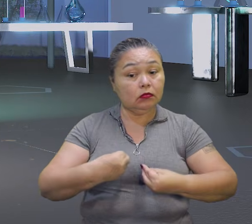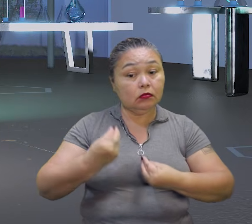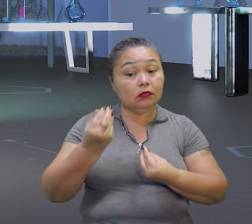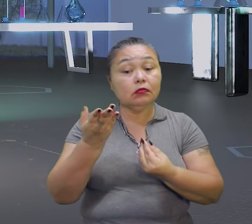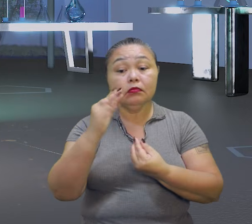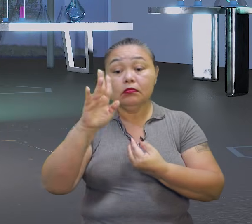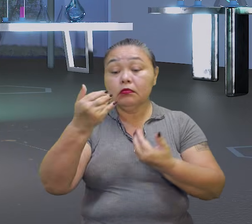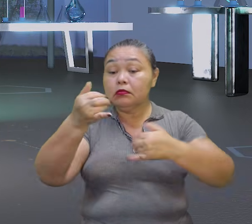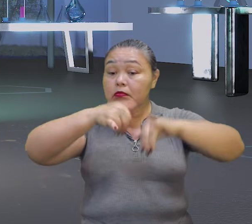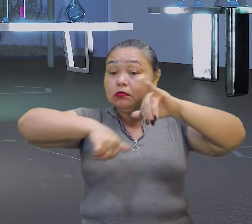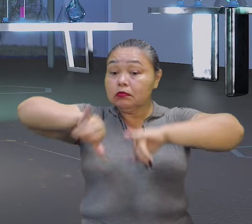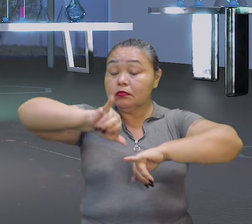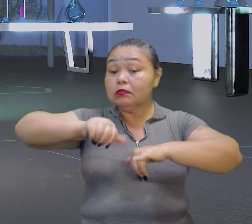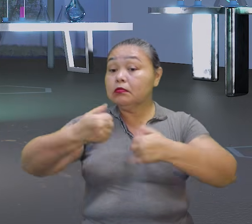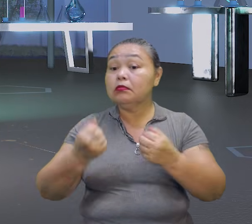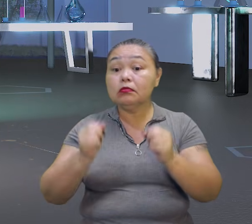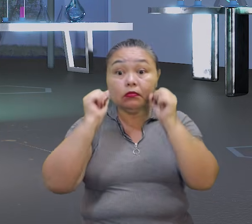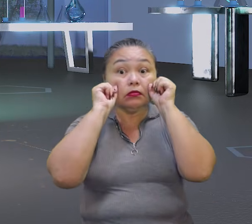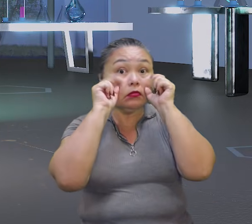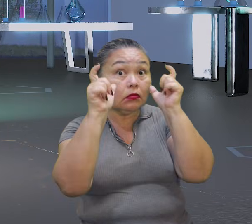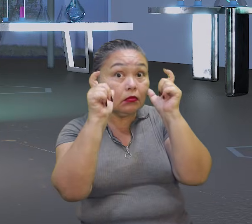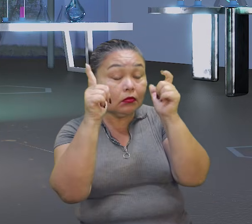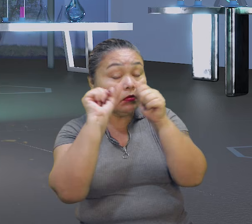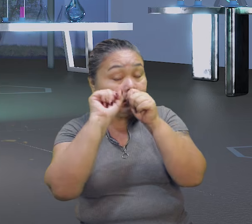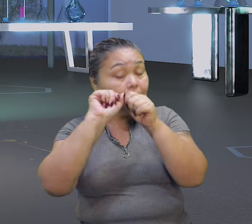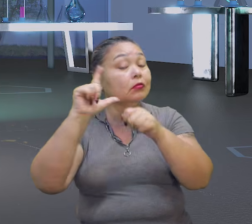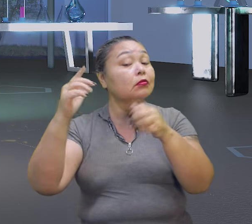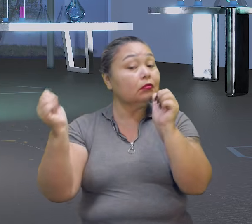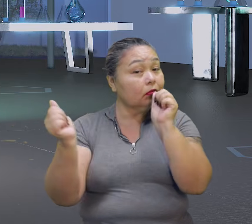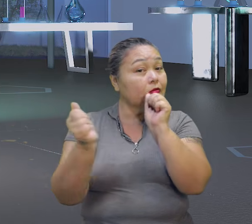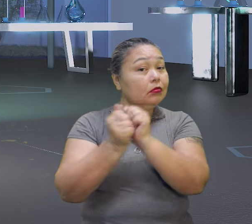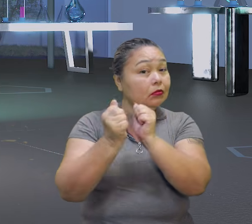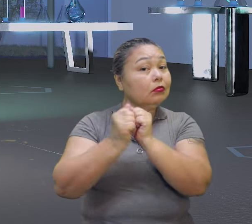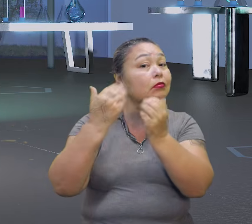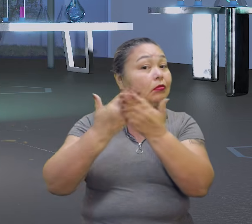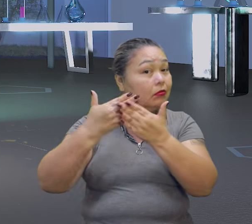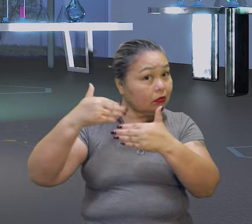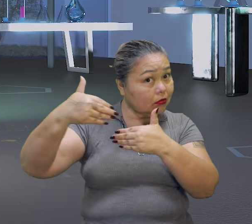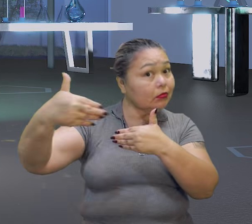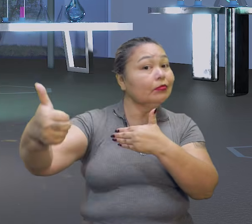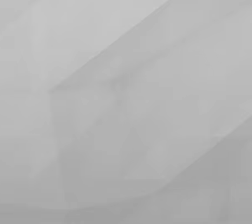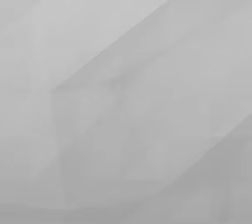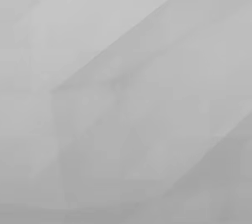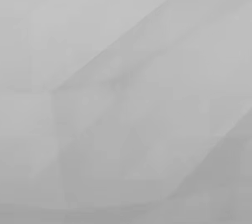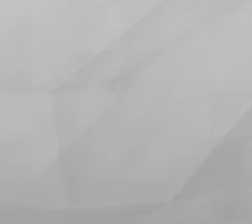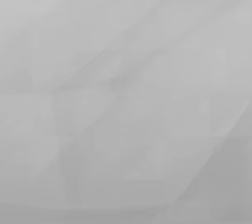lá na bioquímica. Então, fique ligadinho com a gente que tem mais aula pela frente.